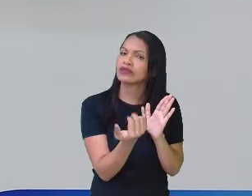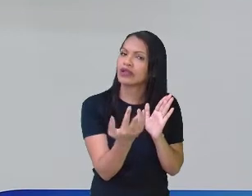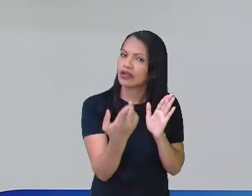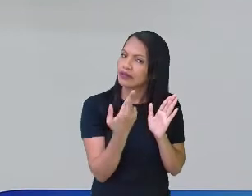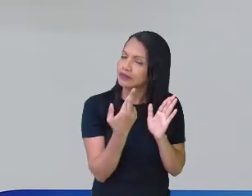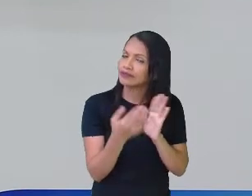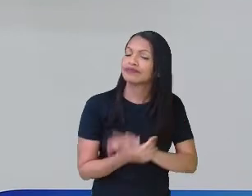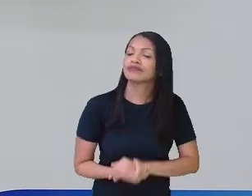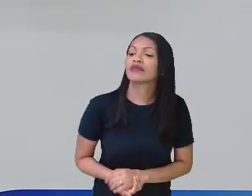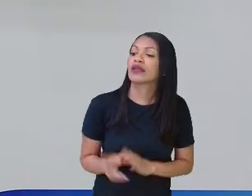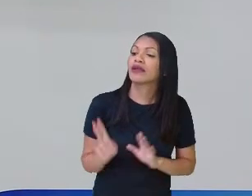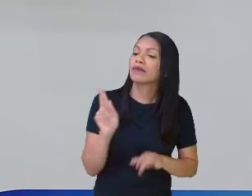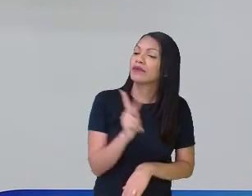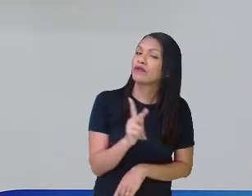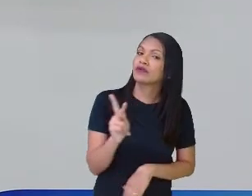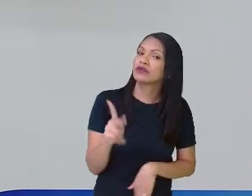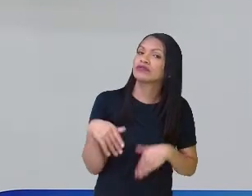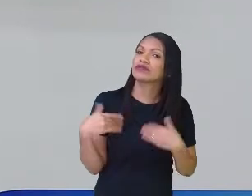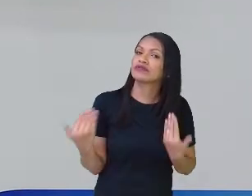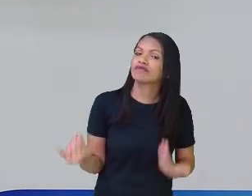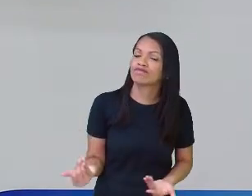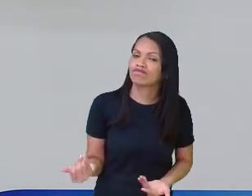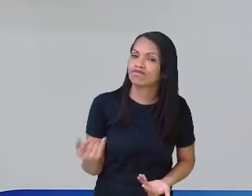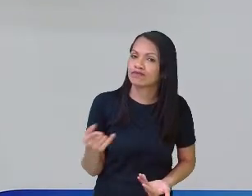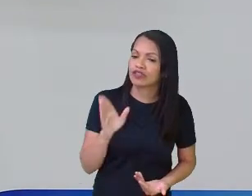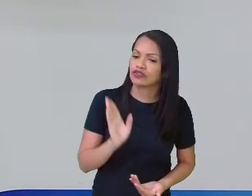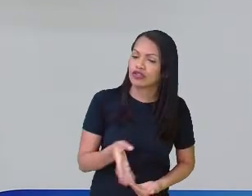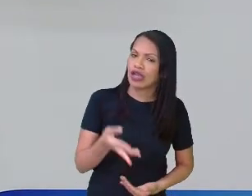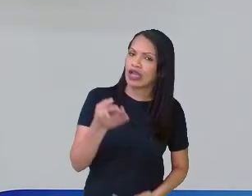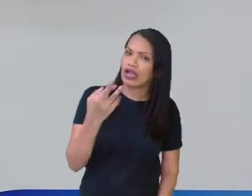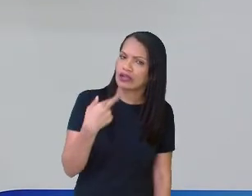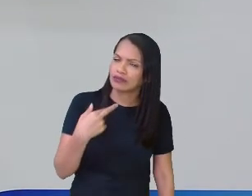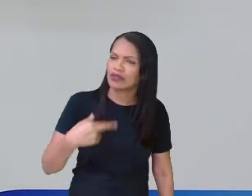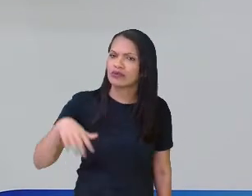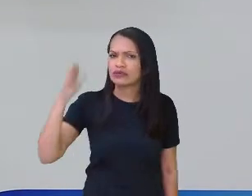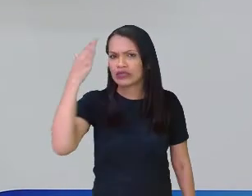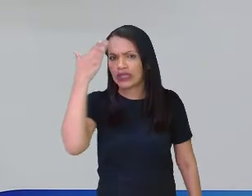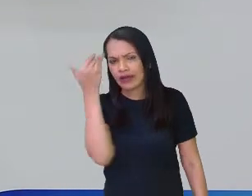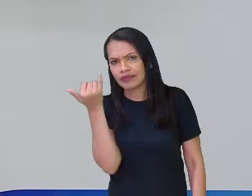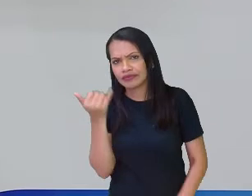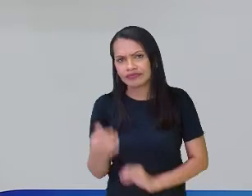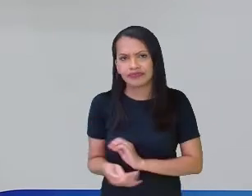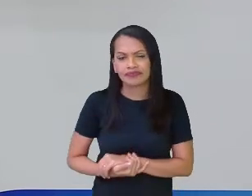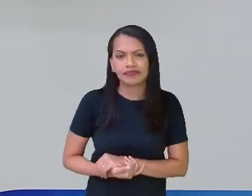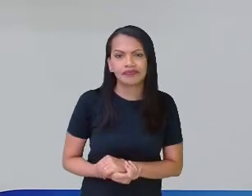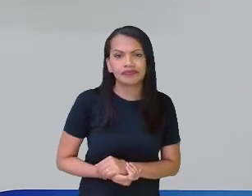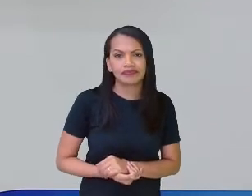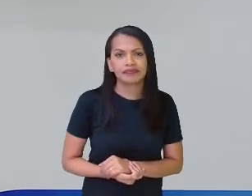E aí, professora, será? Será que eles sabem?